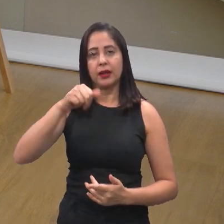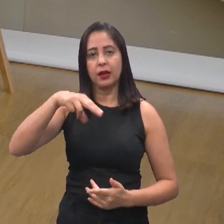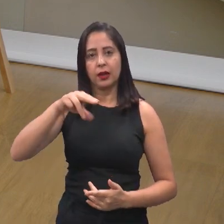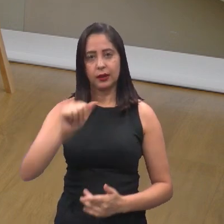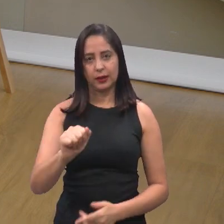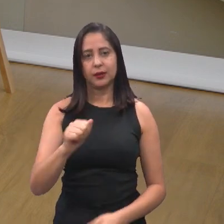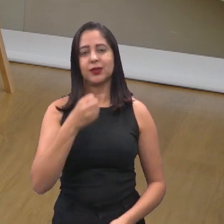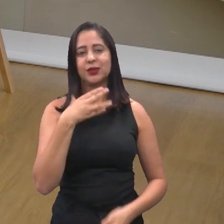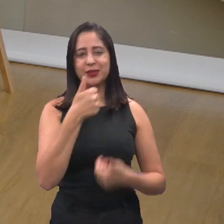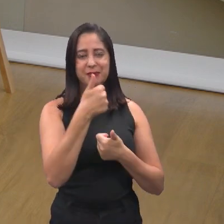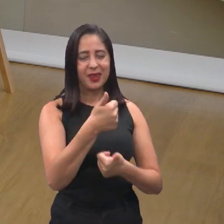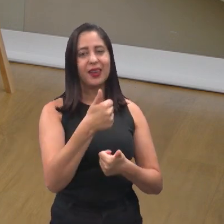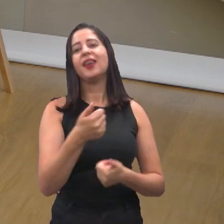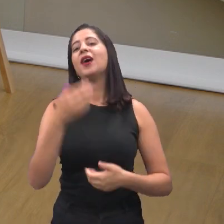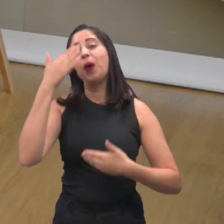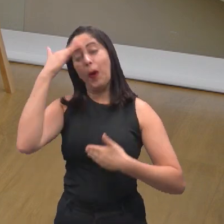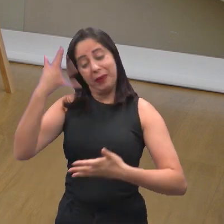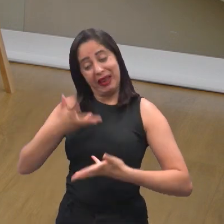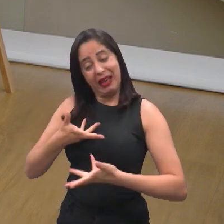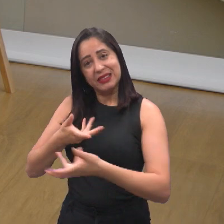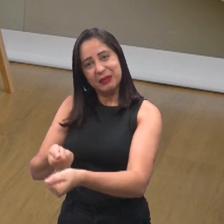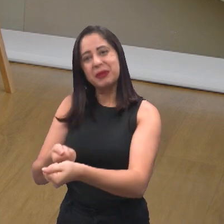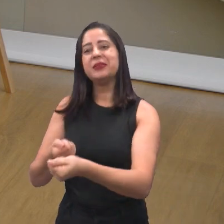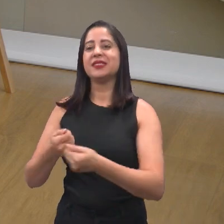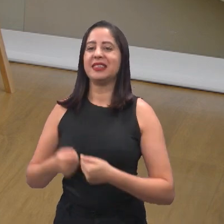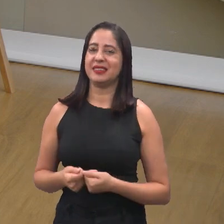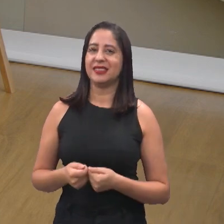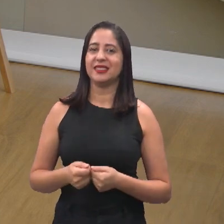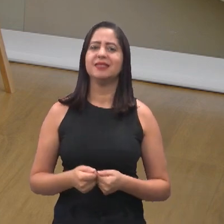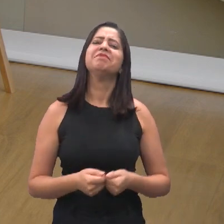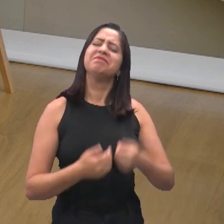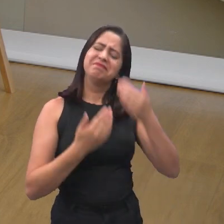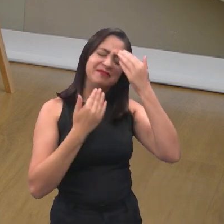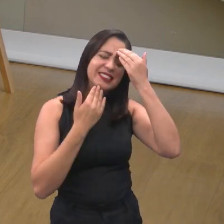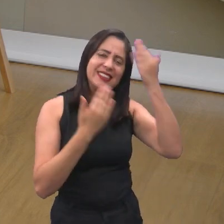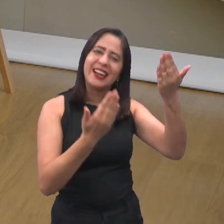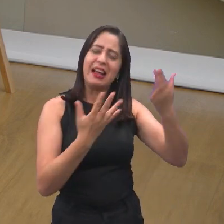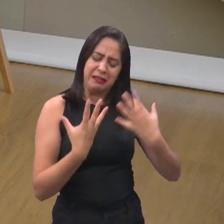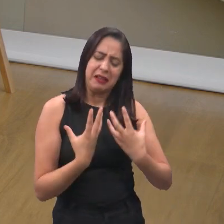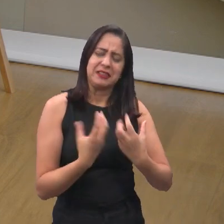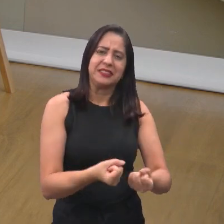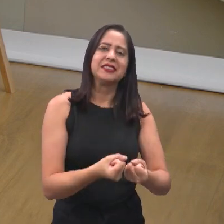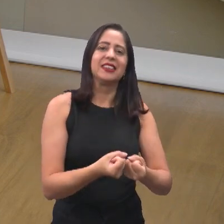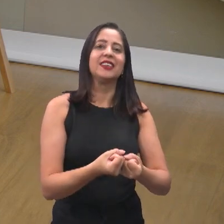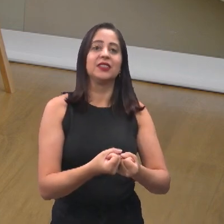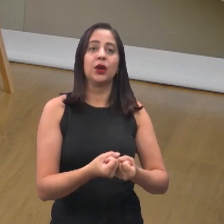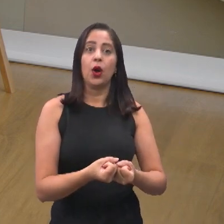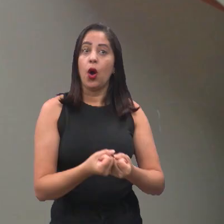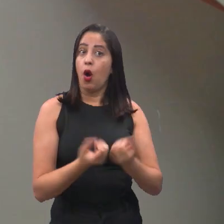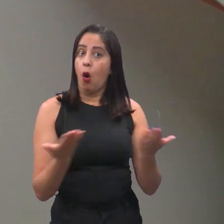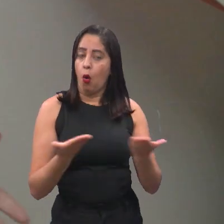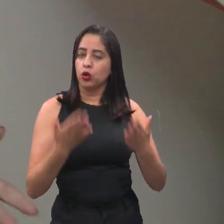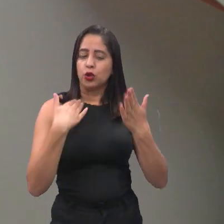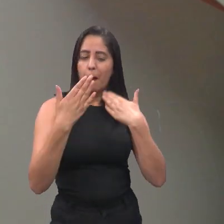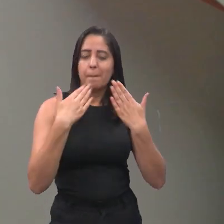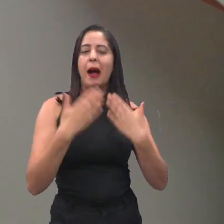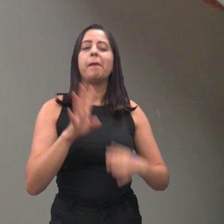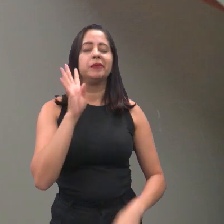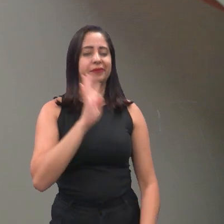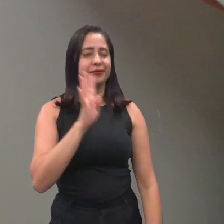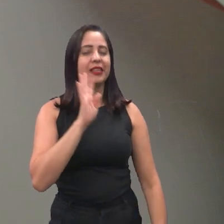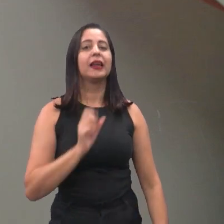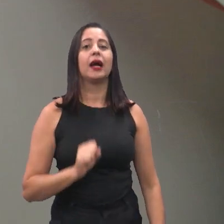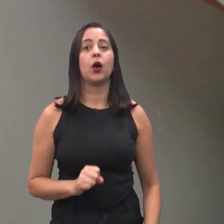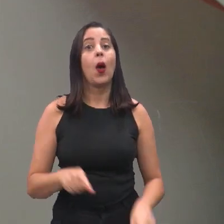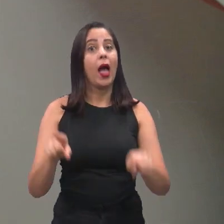muito obrigada pelo convite, estar aqui conversando com vocês. Nós que agradecemos, vai ser um papo bem bacana. E é claro, né, gente, além